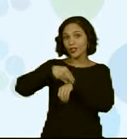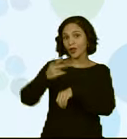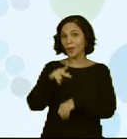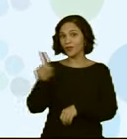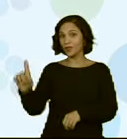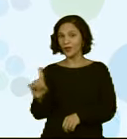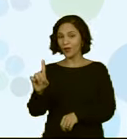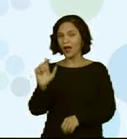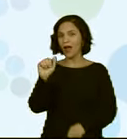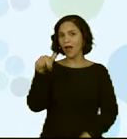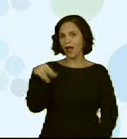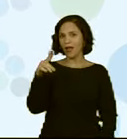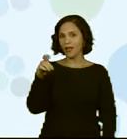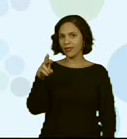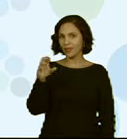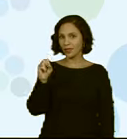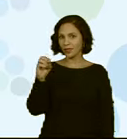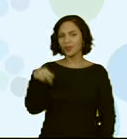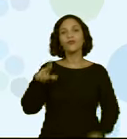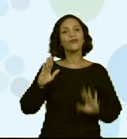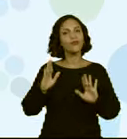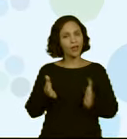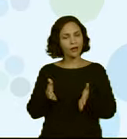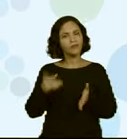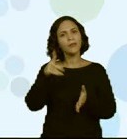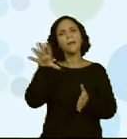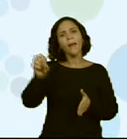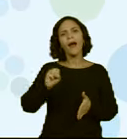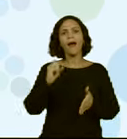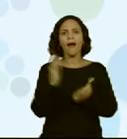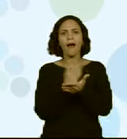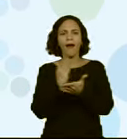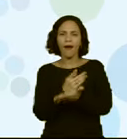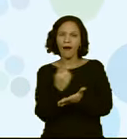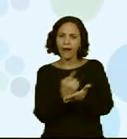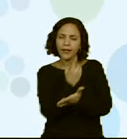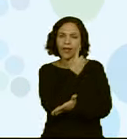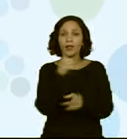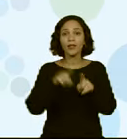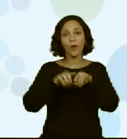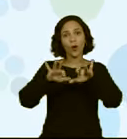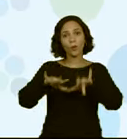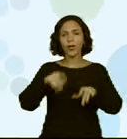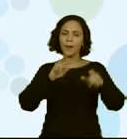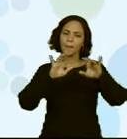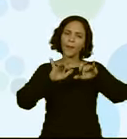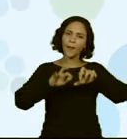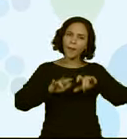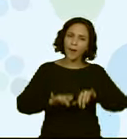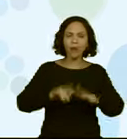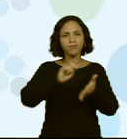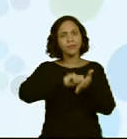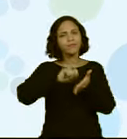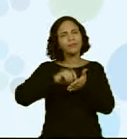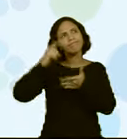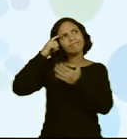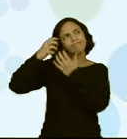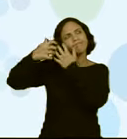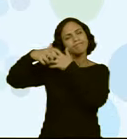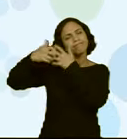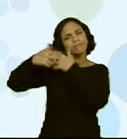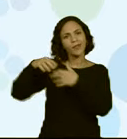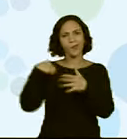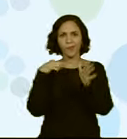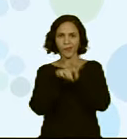já falou tome nota pegue o seu caderno pega o seu computador faça suas anotações reflita sobre as perguntas